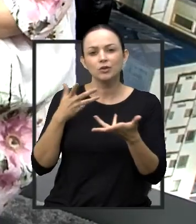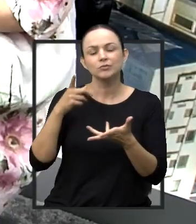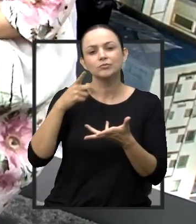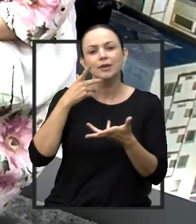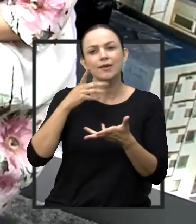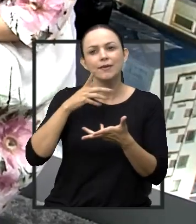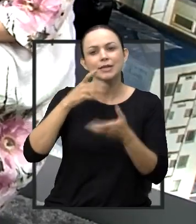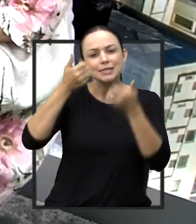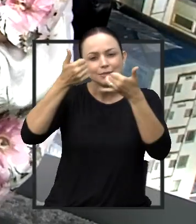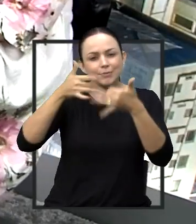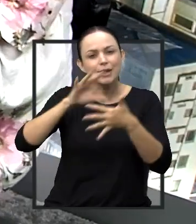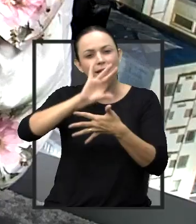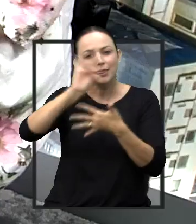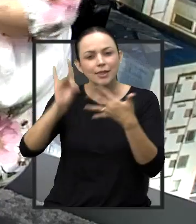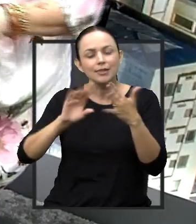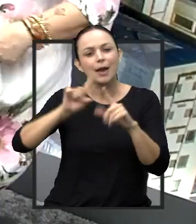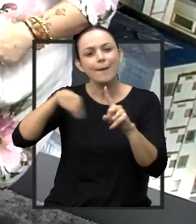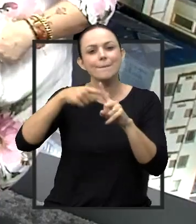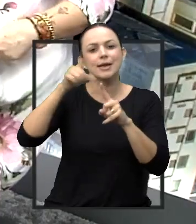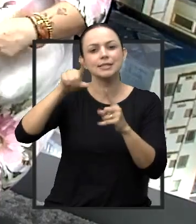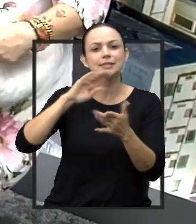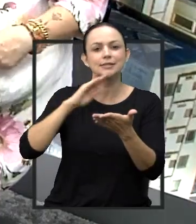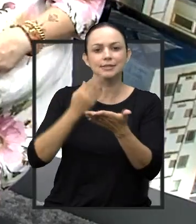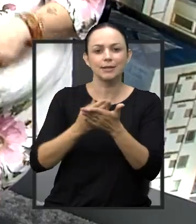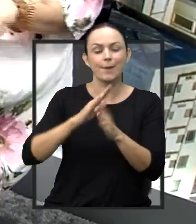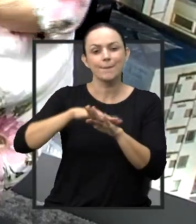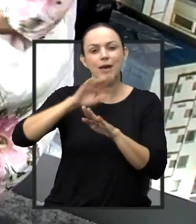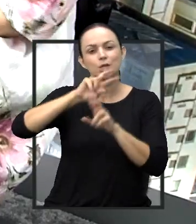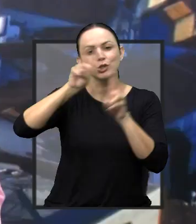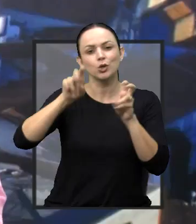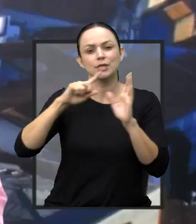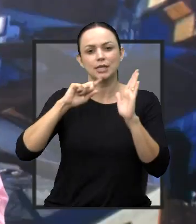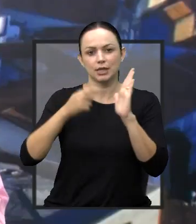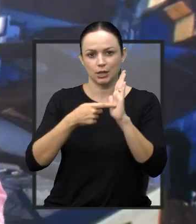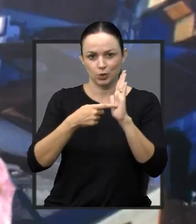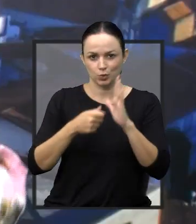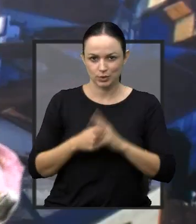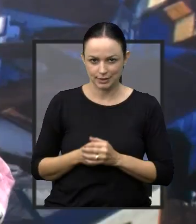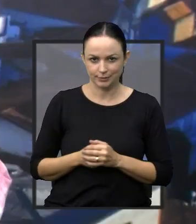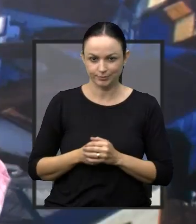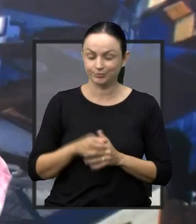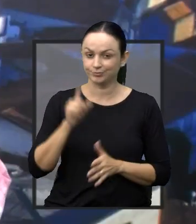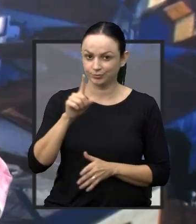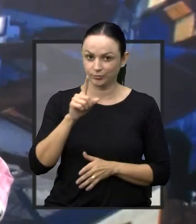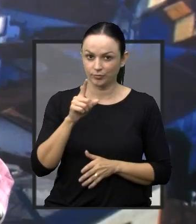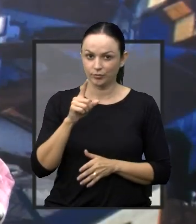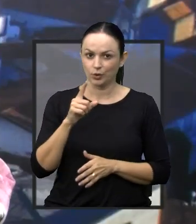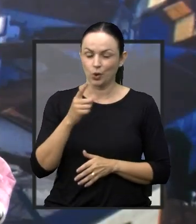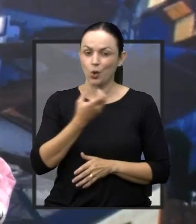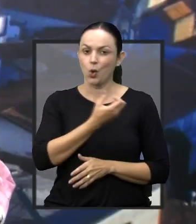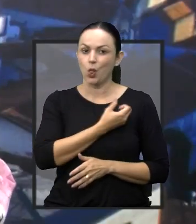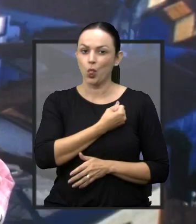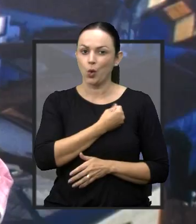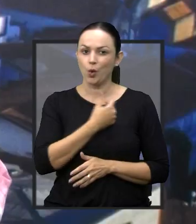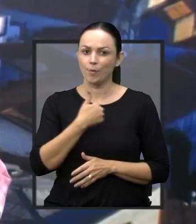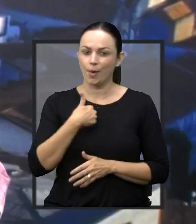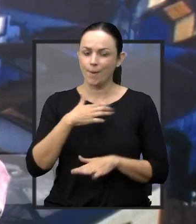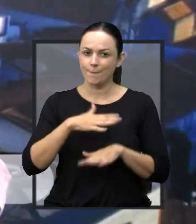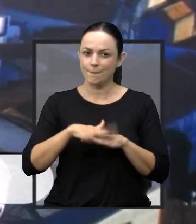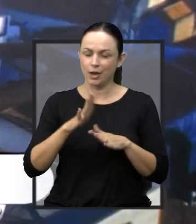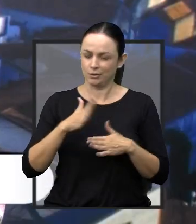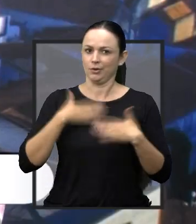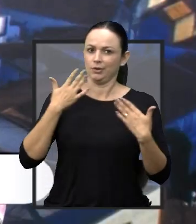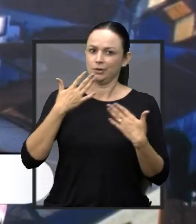senhora detalhasse mais esse requerimento e falasse um pouquinho mais sobre essa denúncia? Olha, os números que mais me chocam em Jaú,